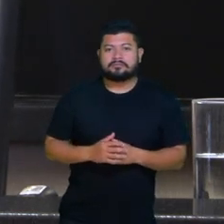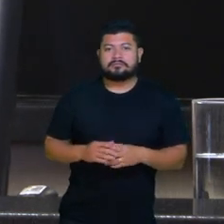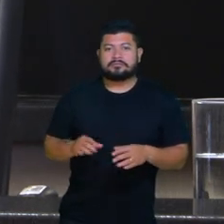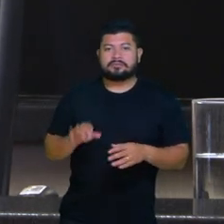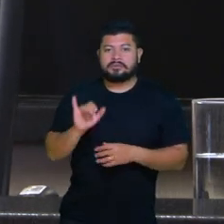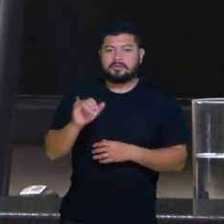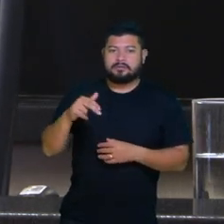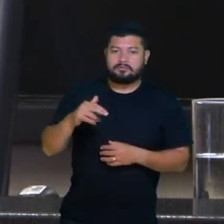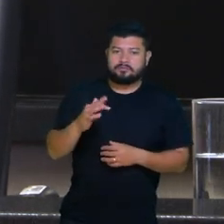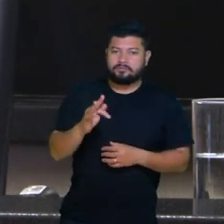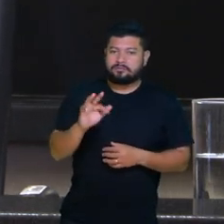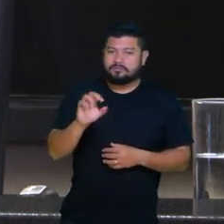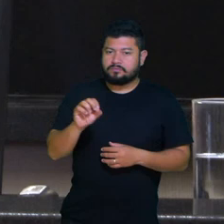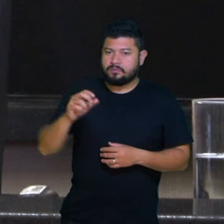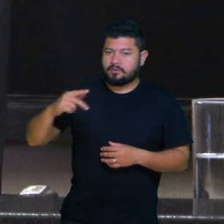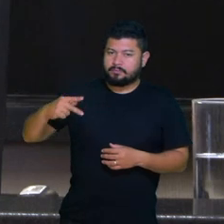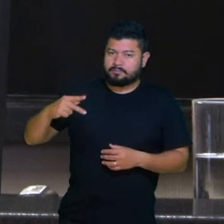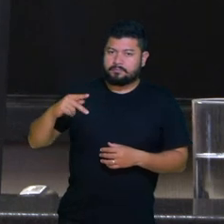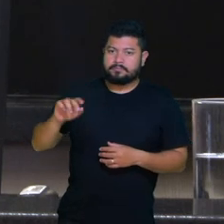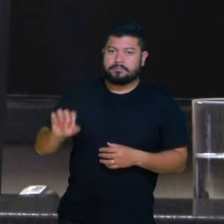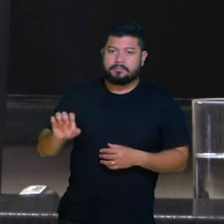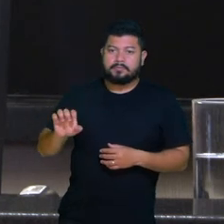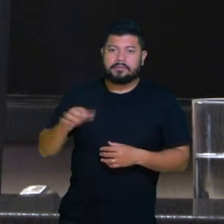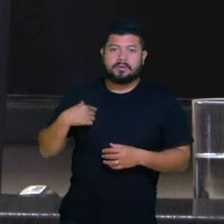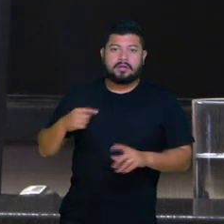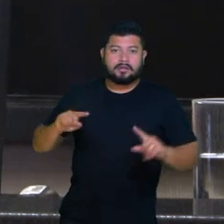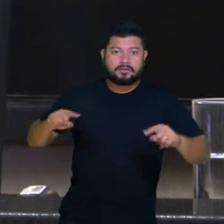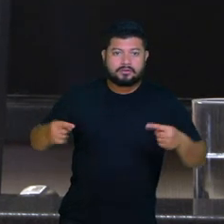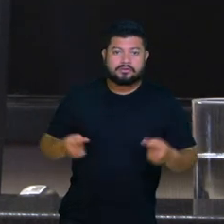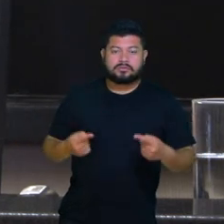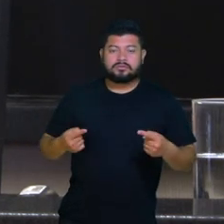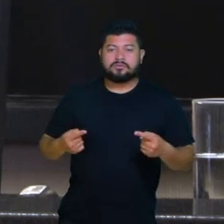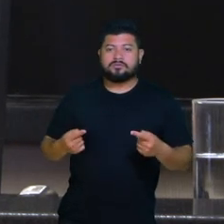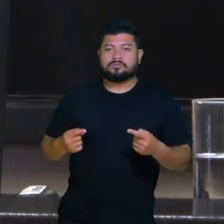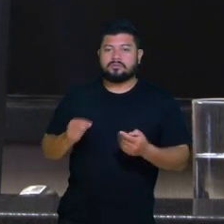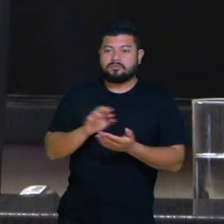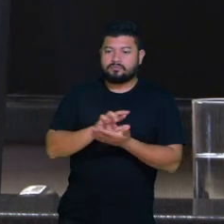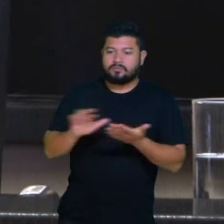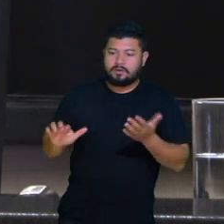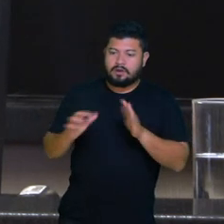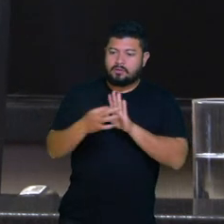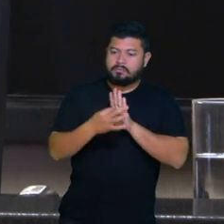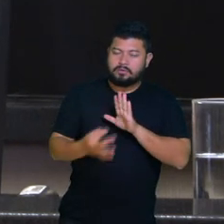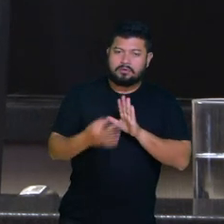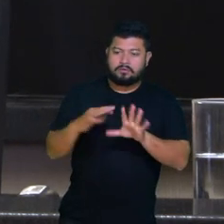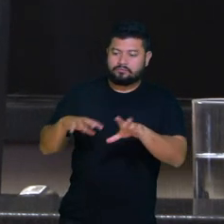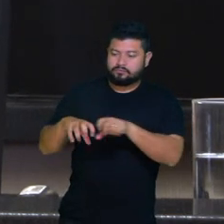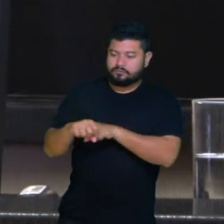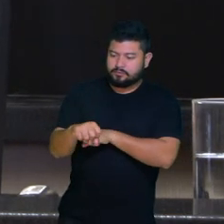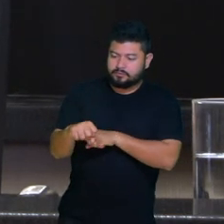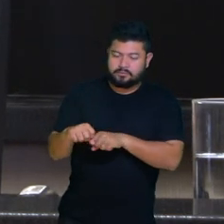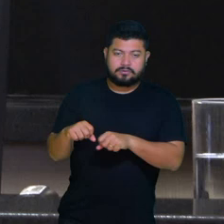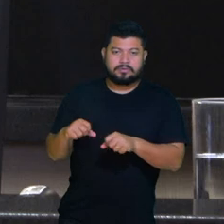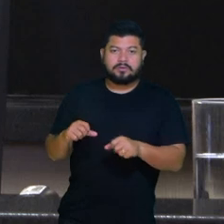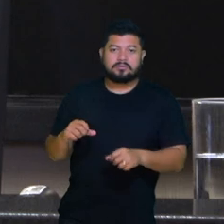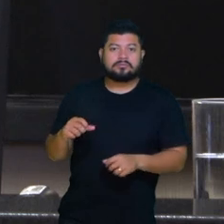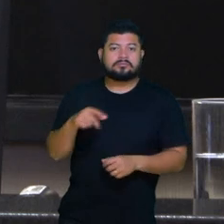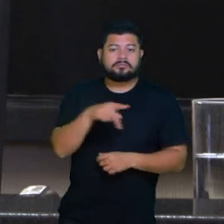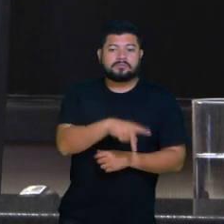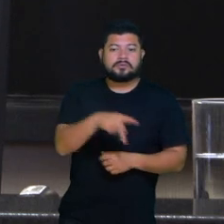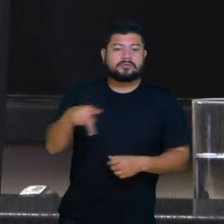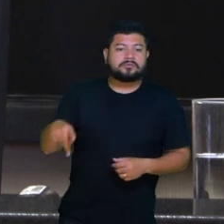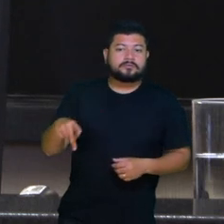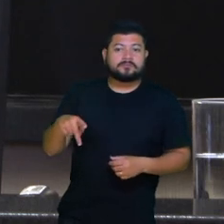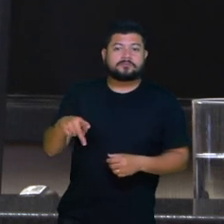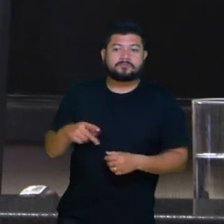também disputa né as concepções e e a concepção de formação de professores tá quero